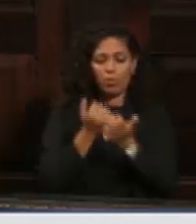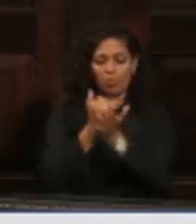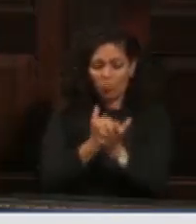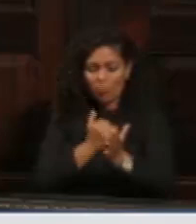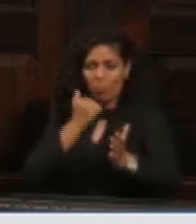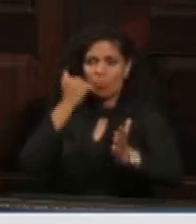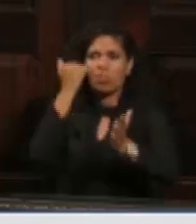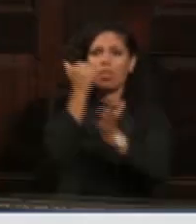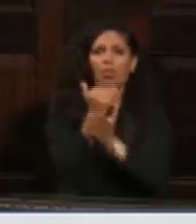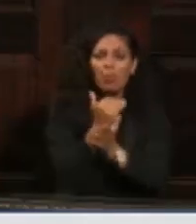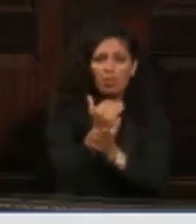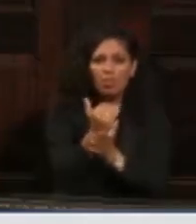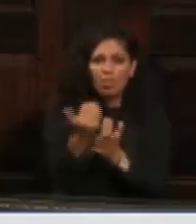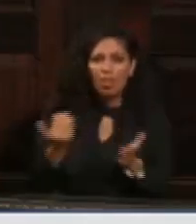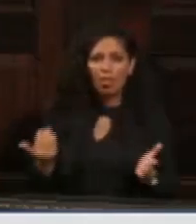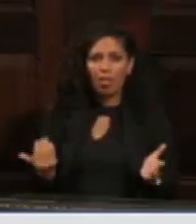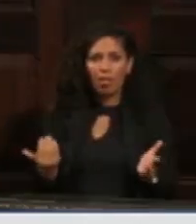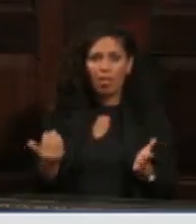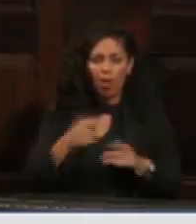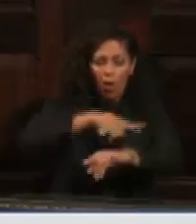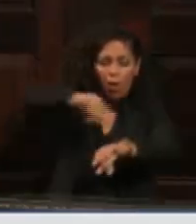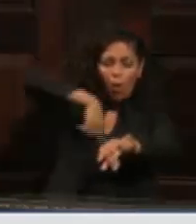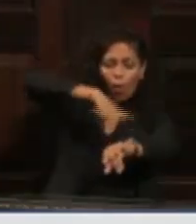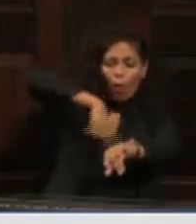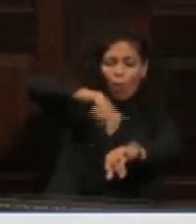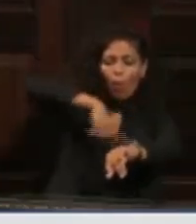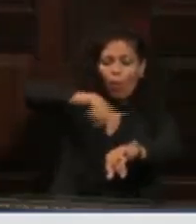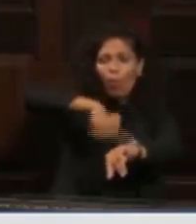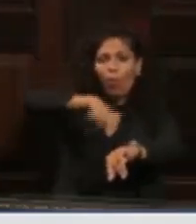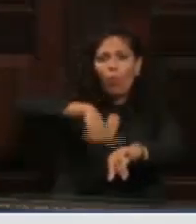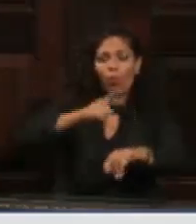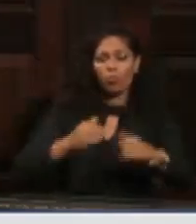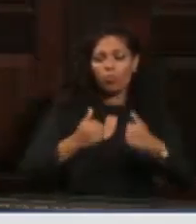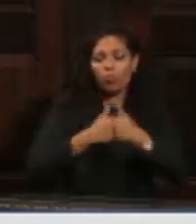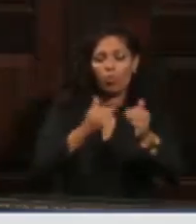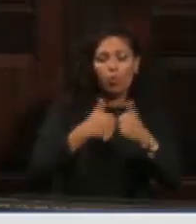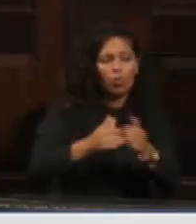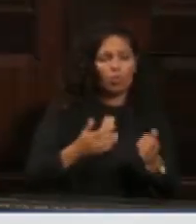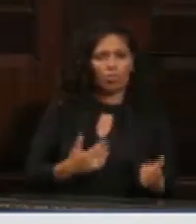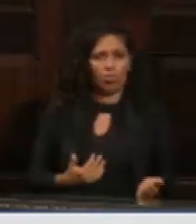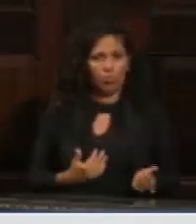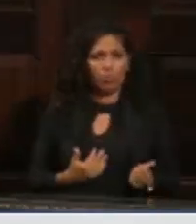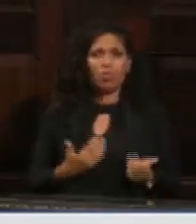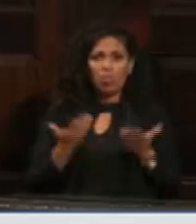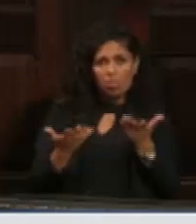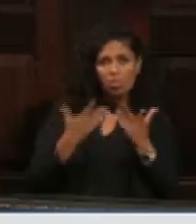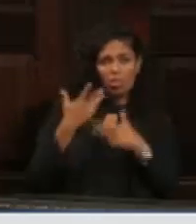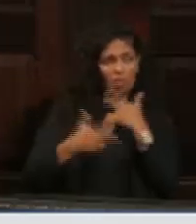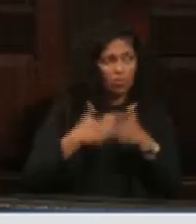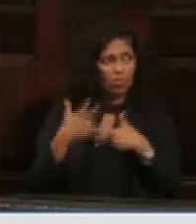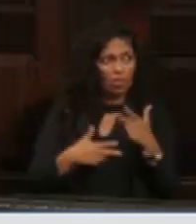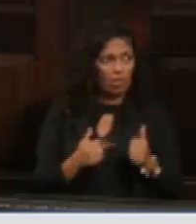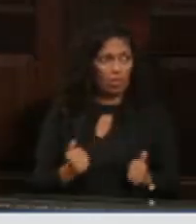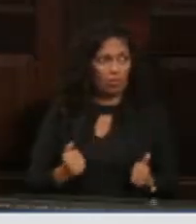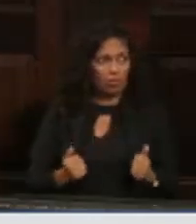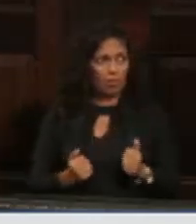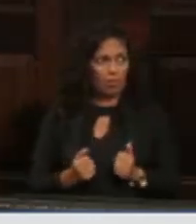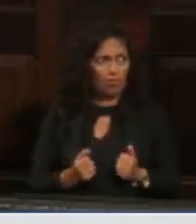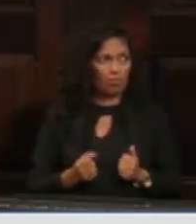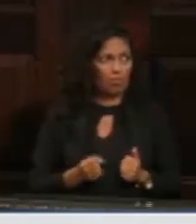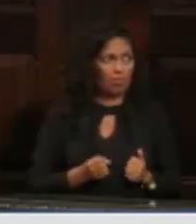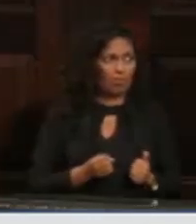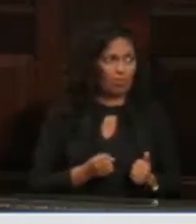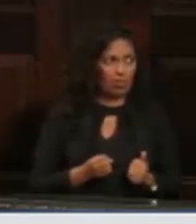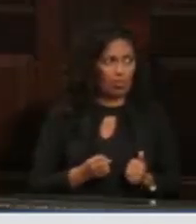ainda mais extenuantes, de locamento de uma hora e meia, transporte público para lá e para cá. Então, eu quero aqui dizer que sem nenhuma tentativa de